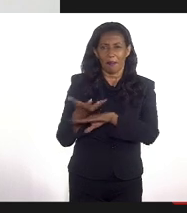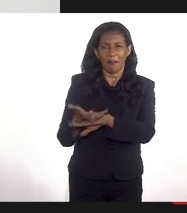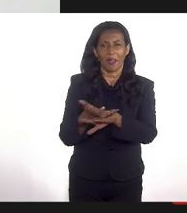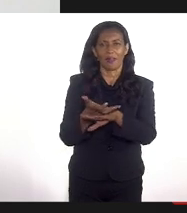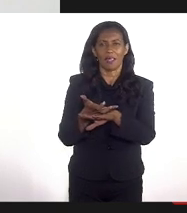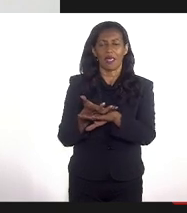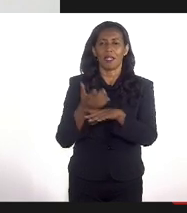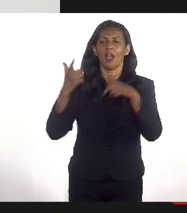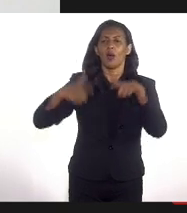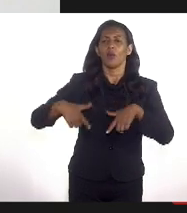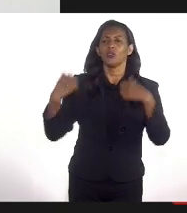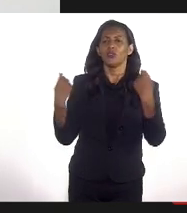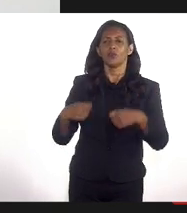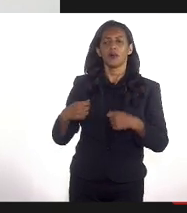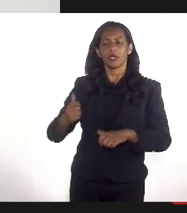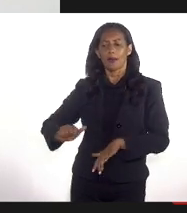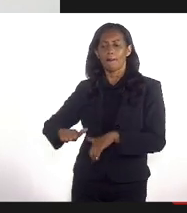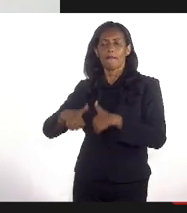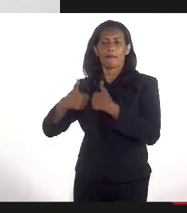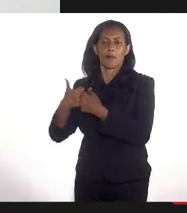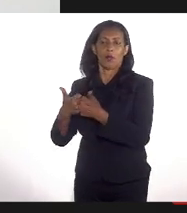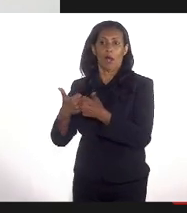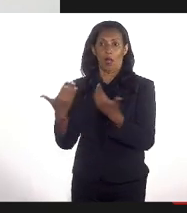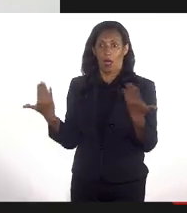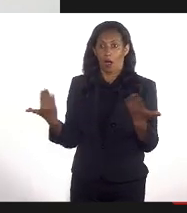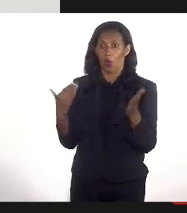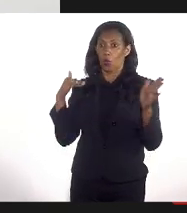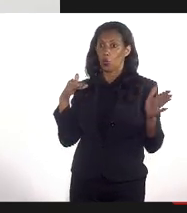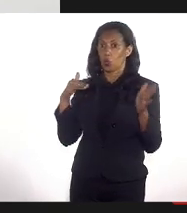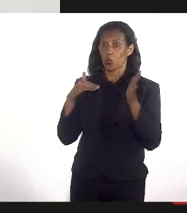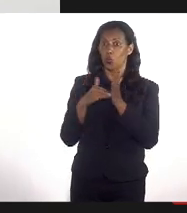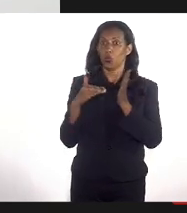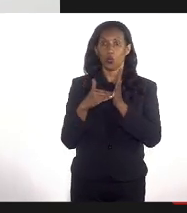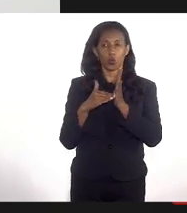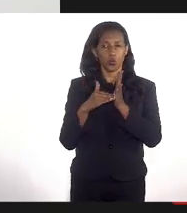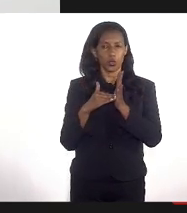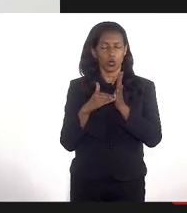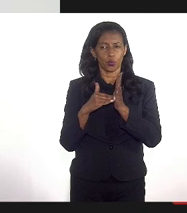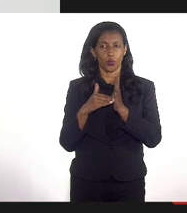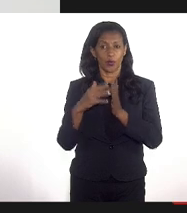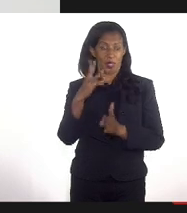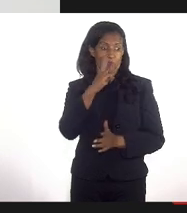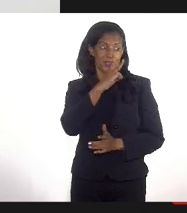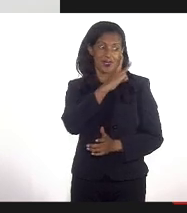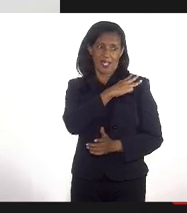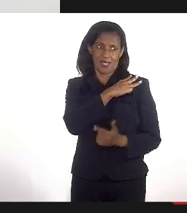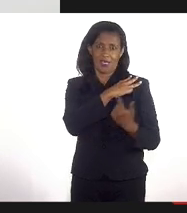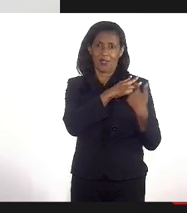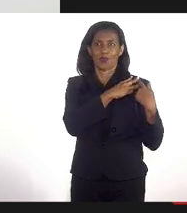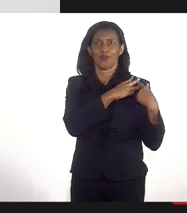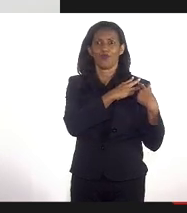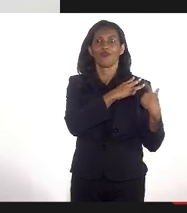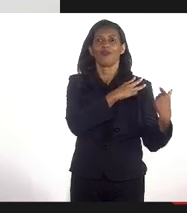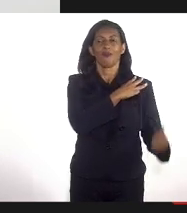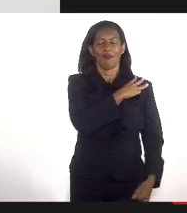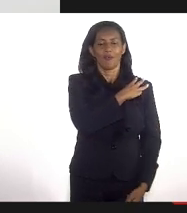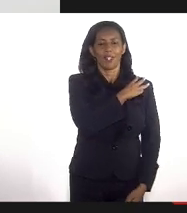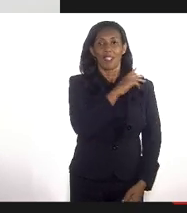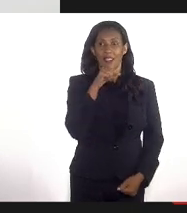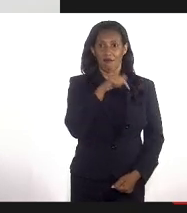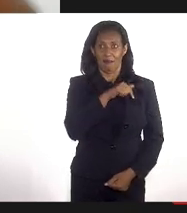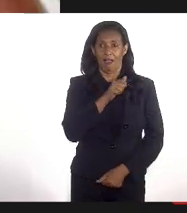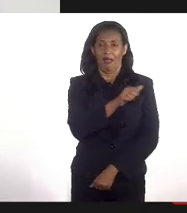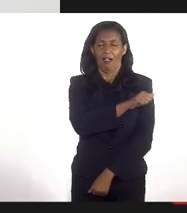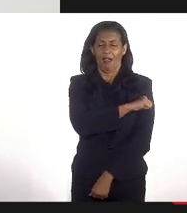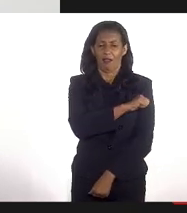ser recuperado. Agora, os alunos de último ano, aqueles que a gente está olhando com mais carinho nesse momento, esses alunos,